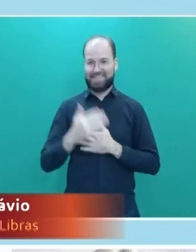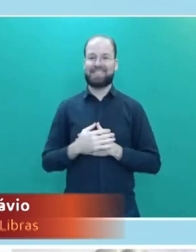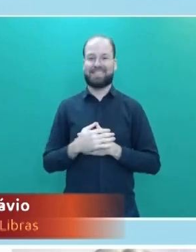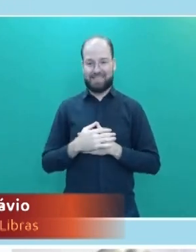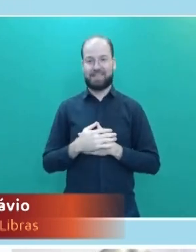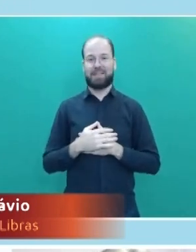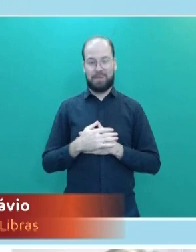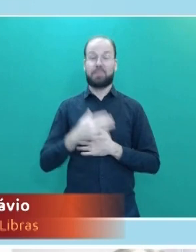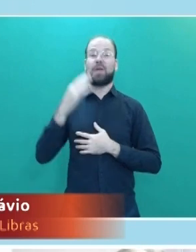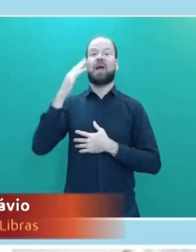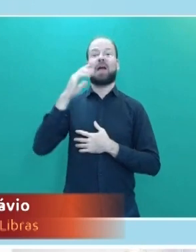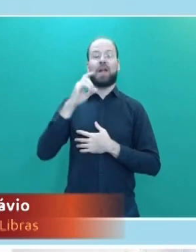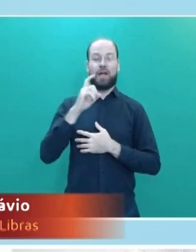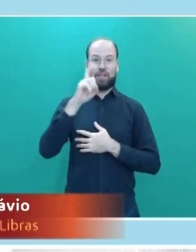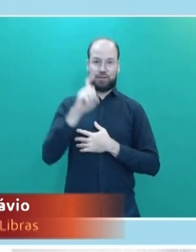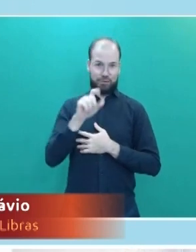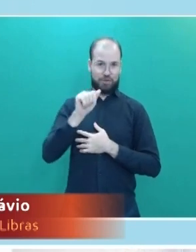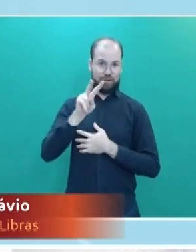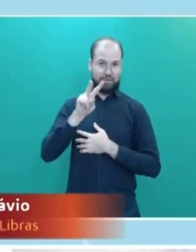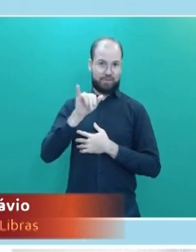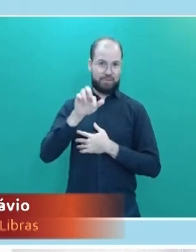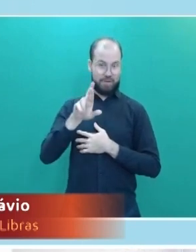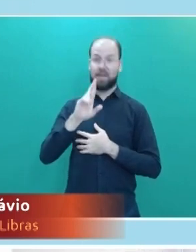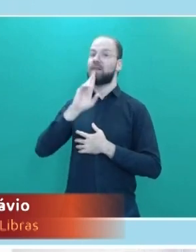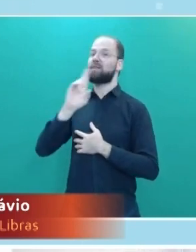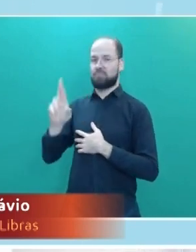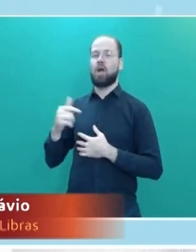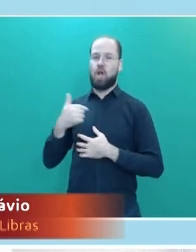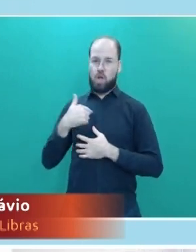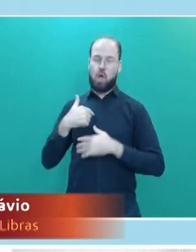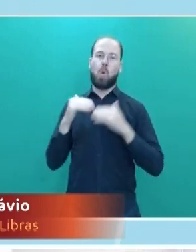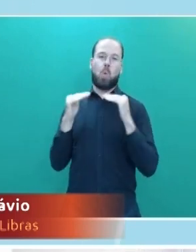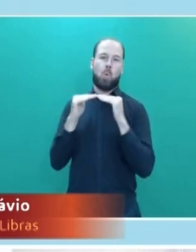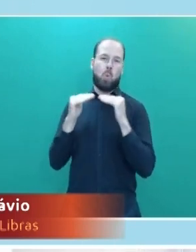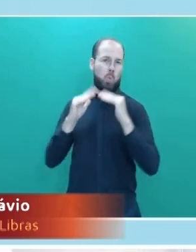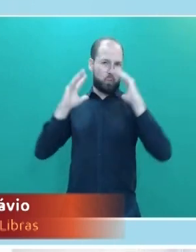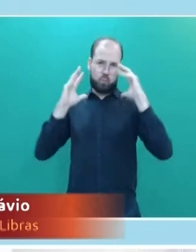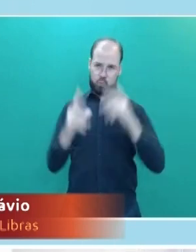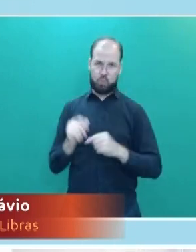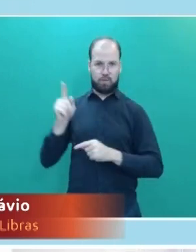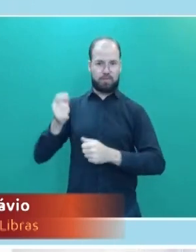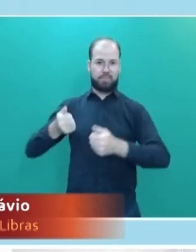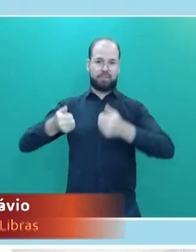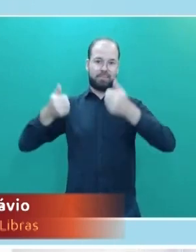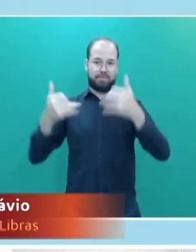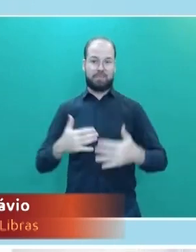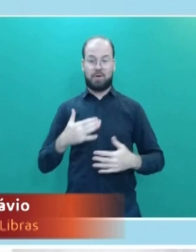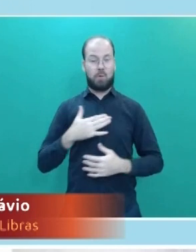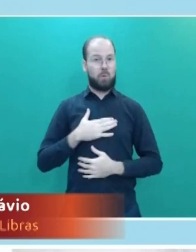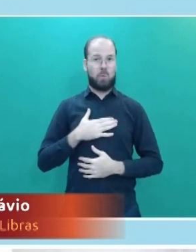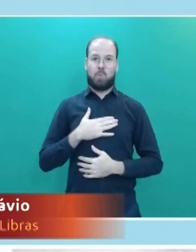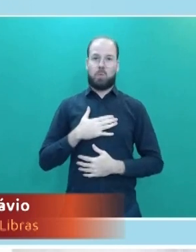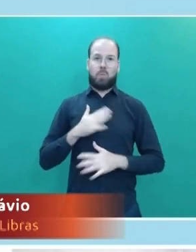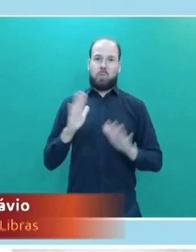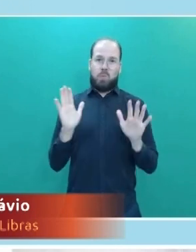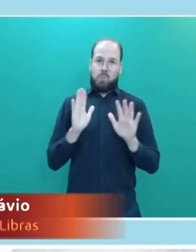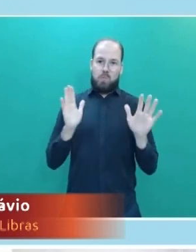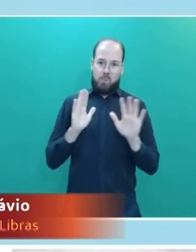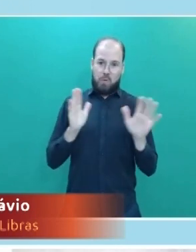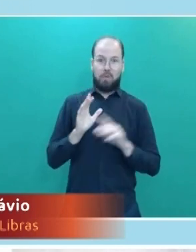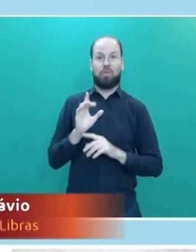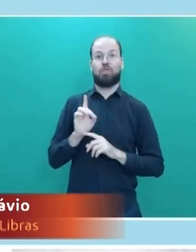o que você disse. Eu vou dizer a você, eu não me trato de doutor, que eu sou um humilde frade